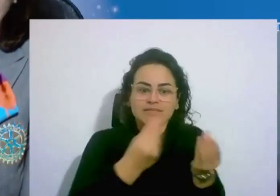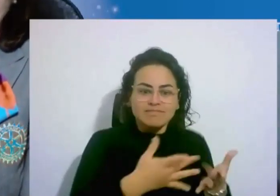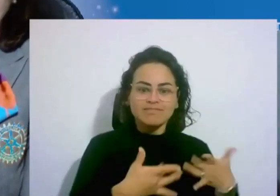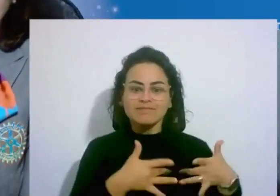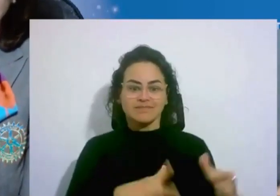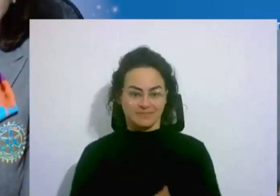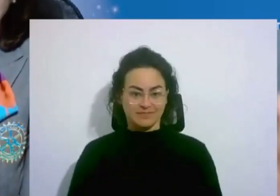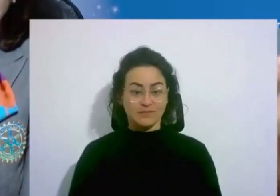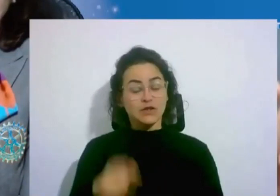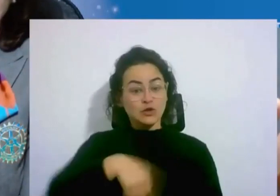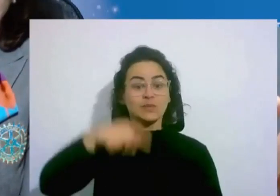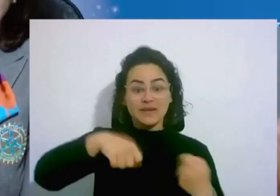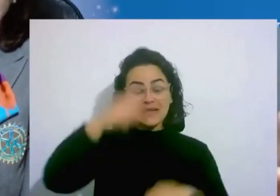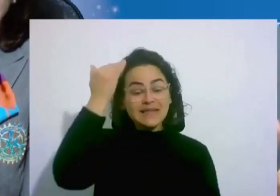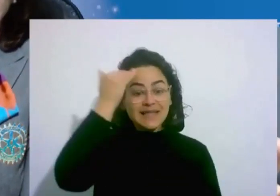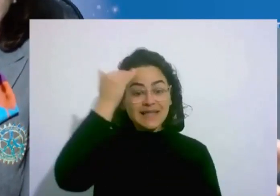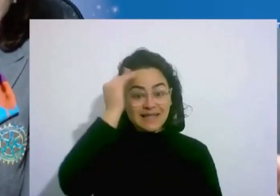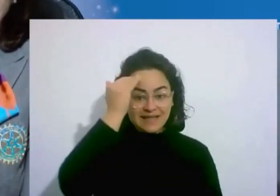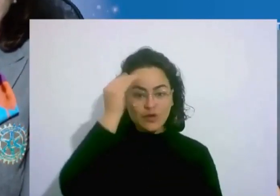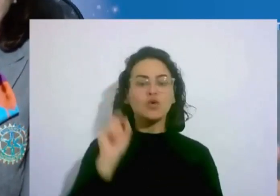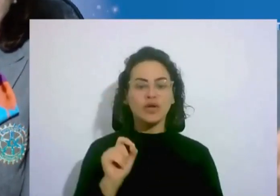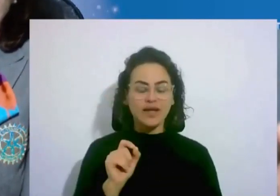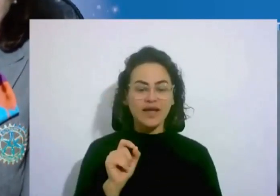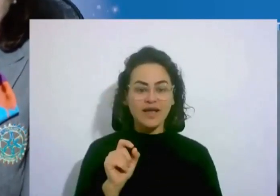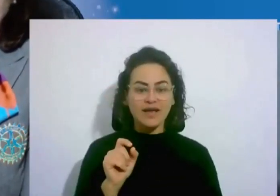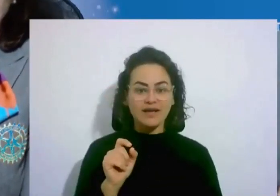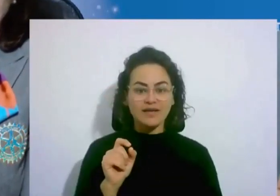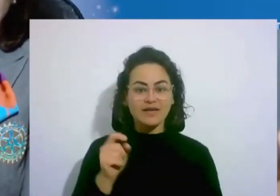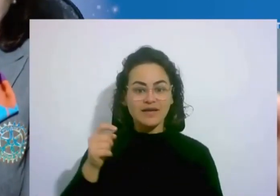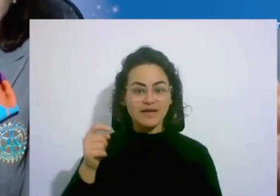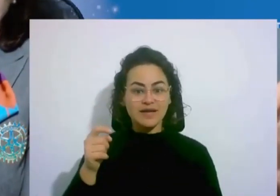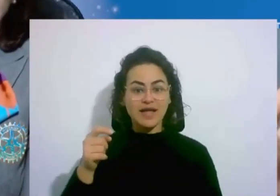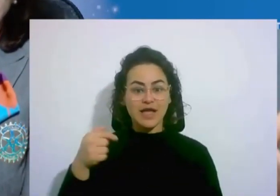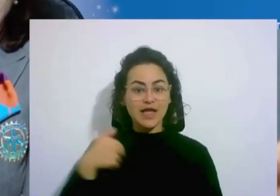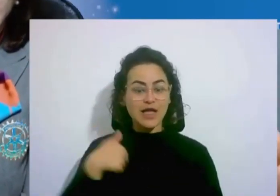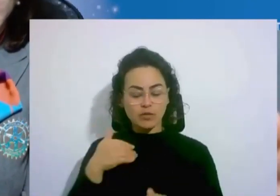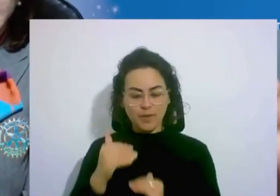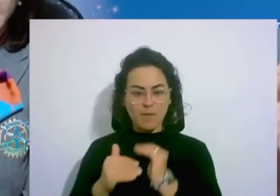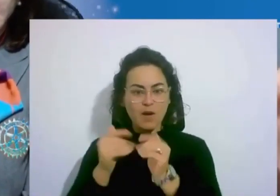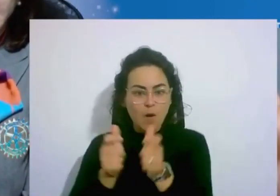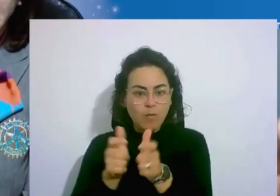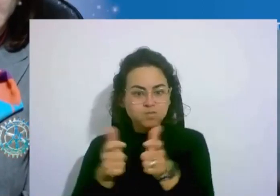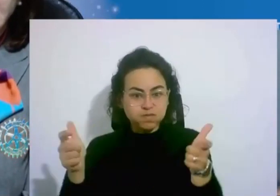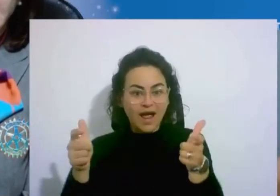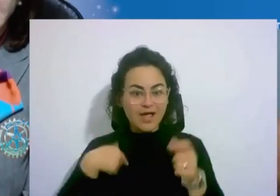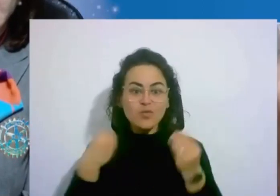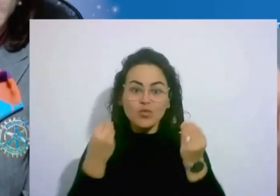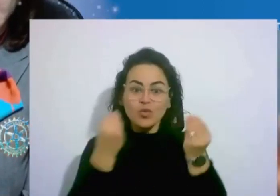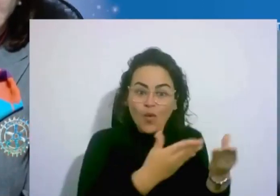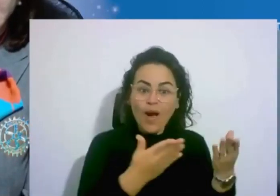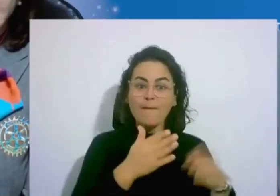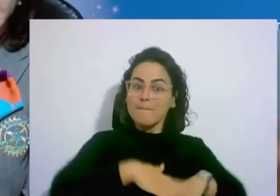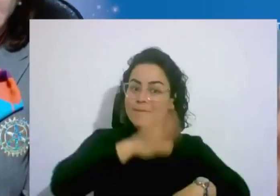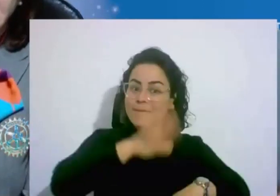acabou de dizer. Se ele cresce mais, ele doa mais. Então, essa